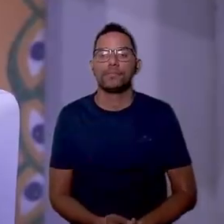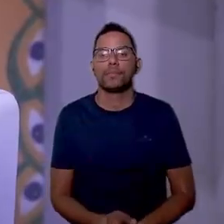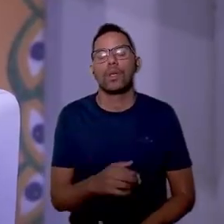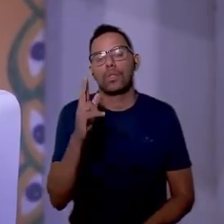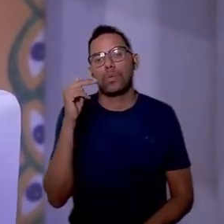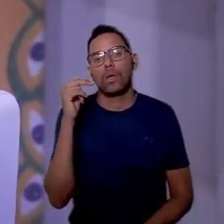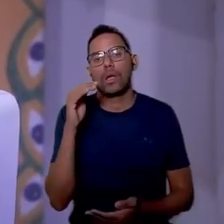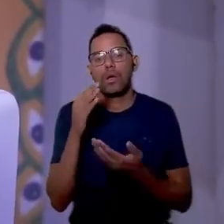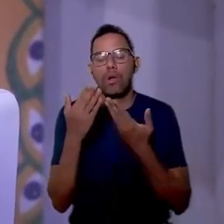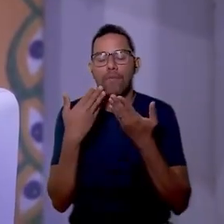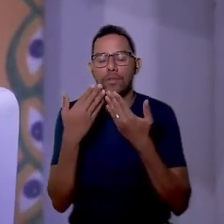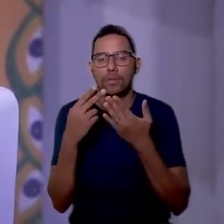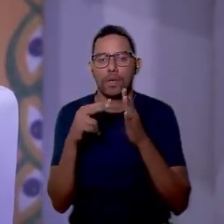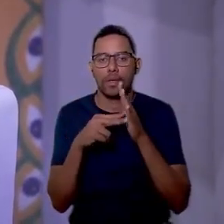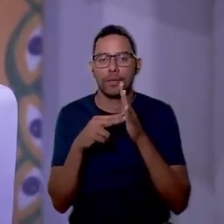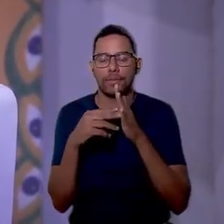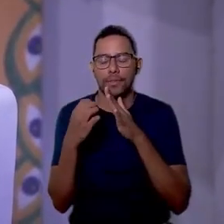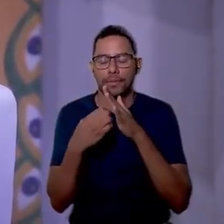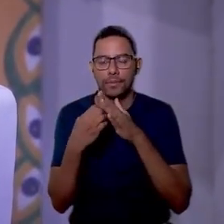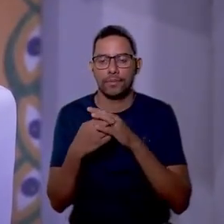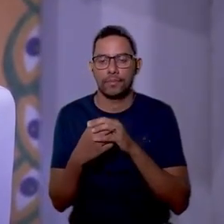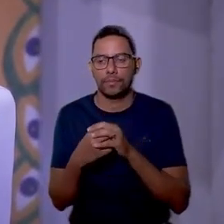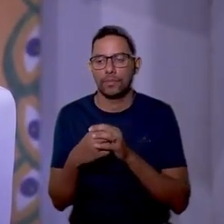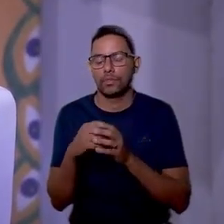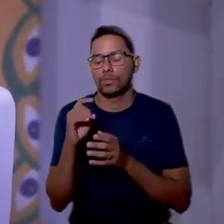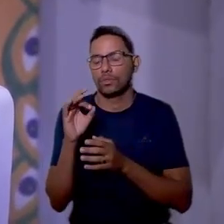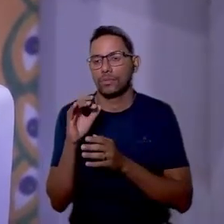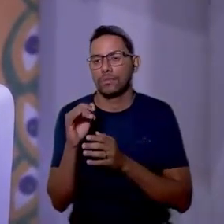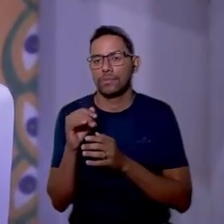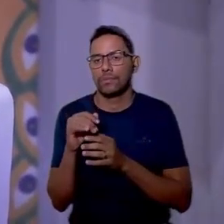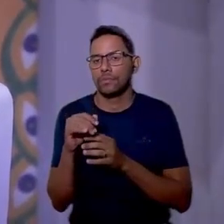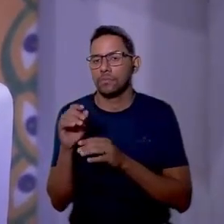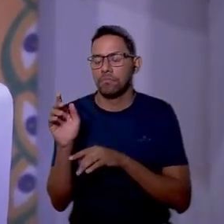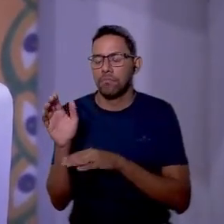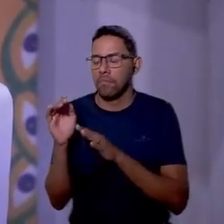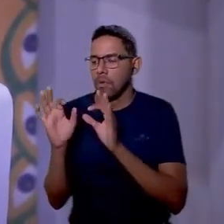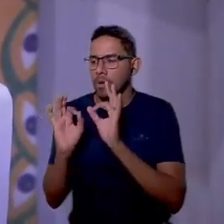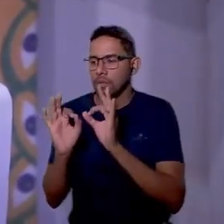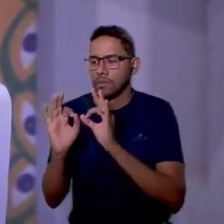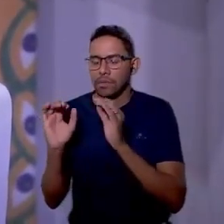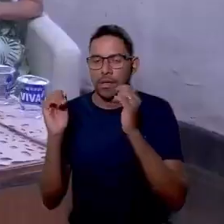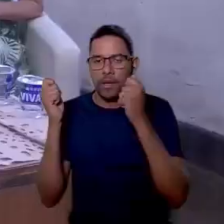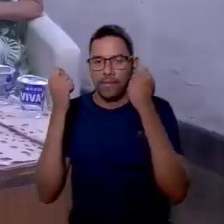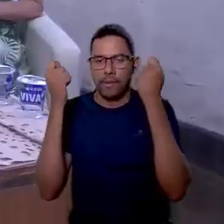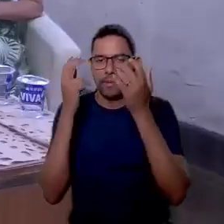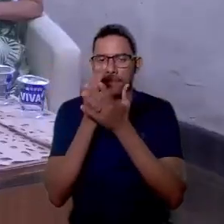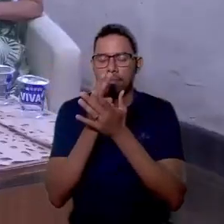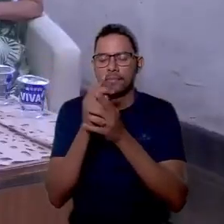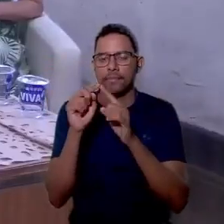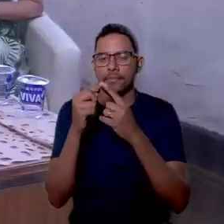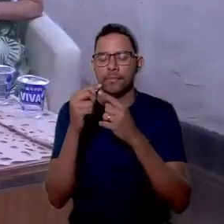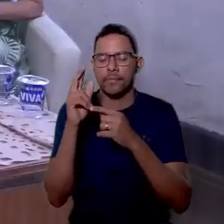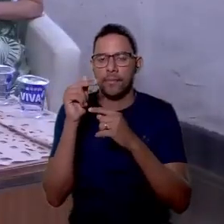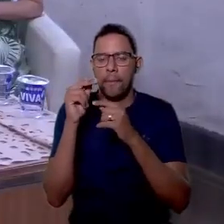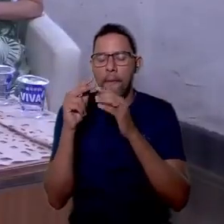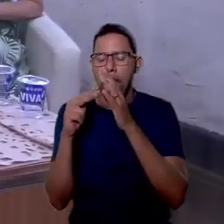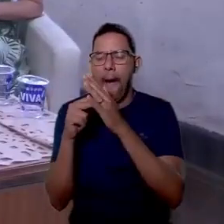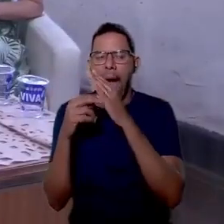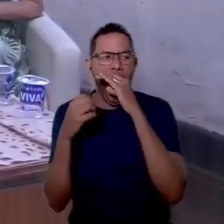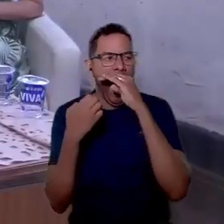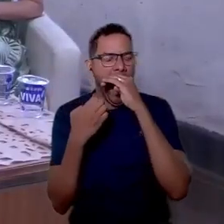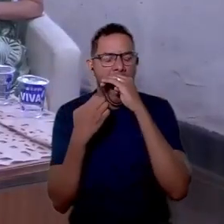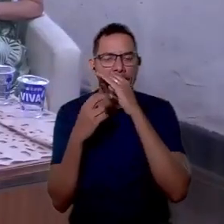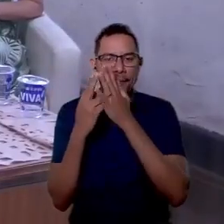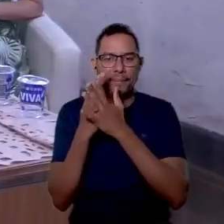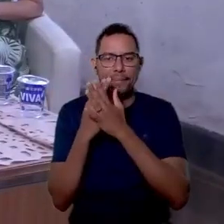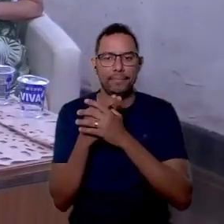conversou com a Kim Ross, assim, institucionalmente. Eu conversei com os gestores aqui no evento, mas a gente nunca abordou a Kim Ross. E